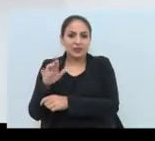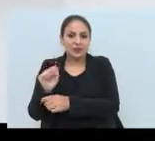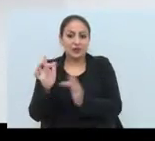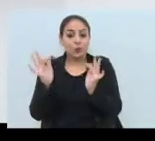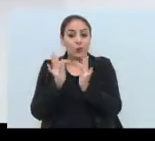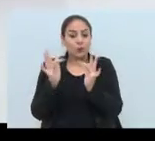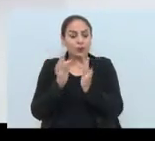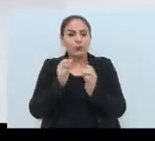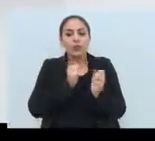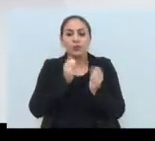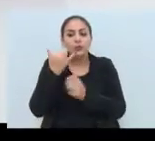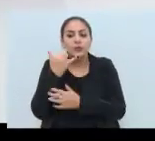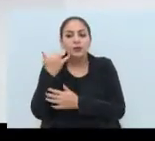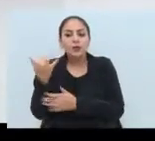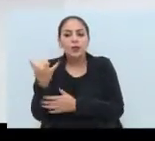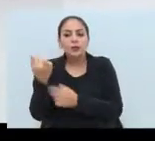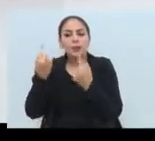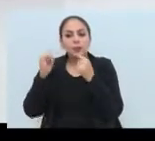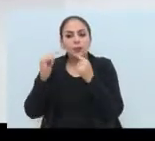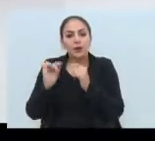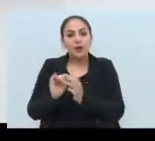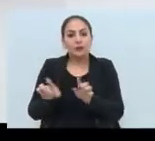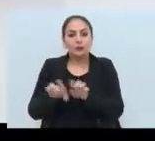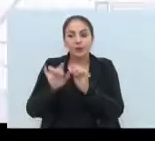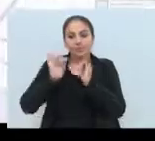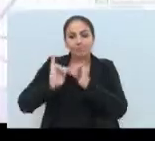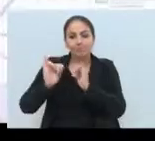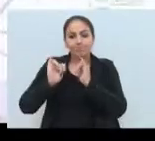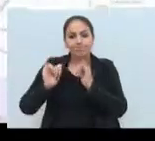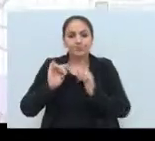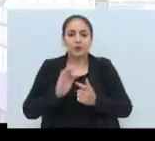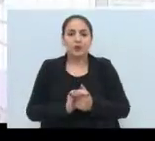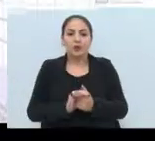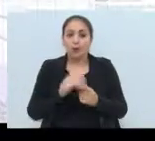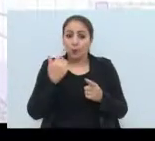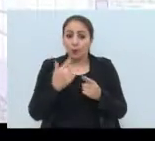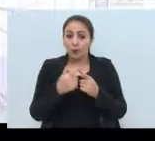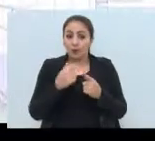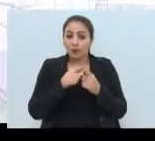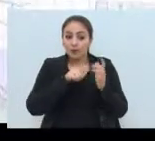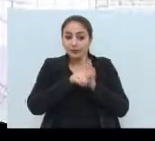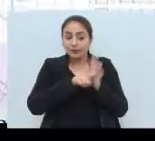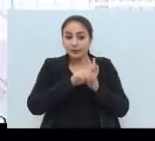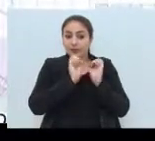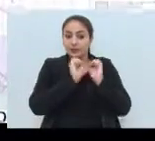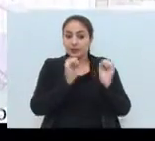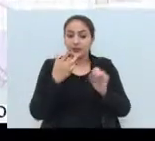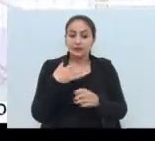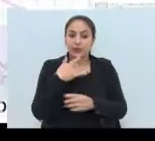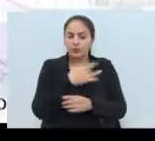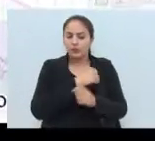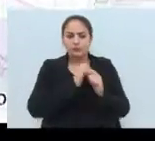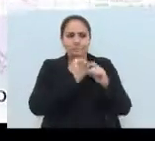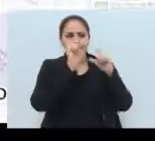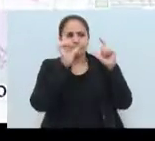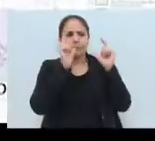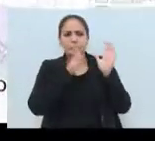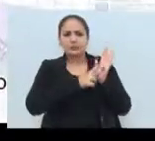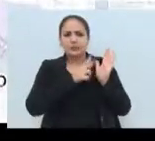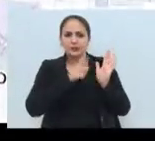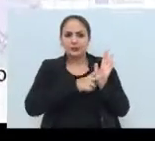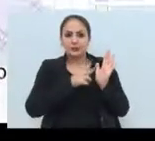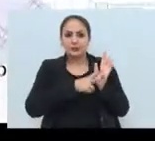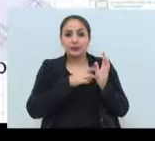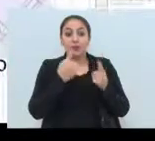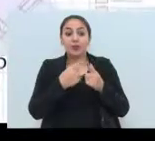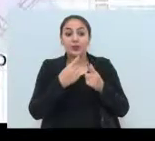ser utilizado para denúncias e informações, já que um levantamento da Secretaria da Saúde chama a atenção